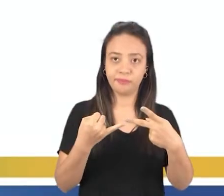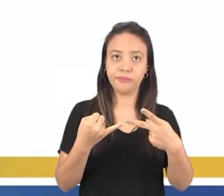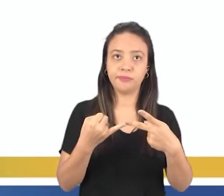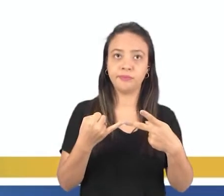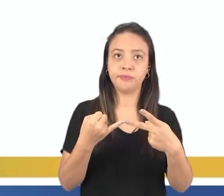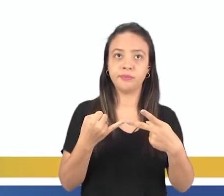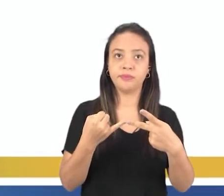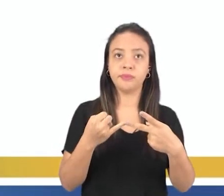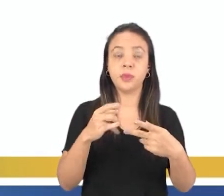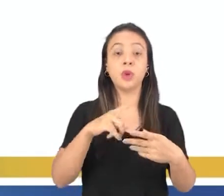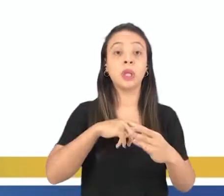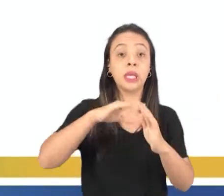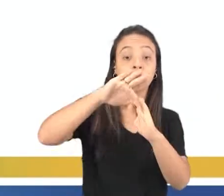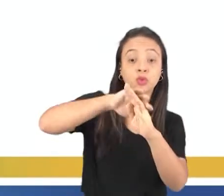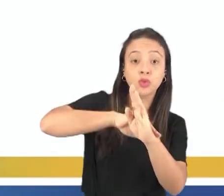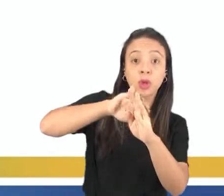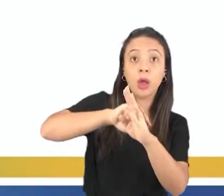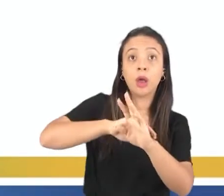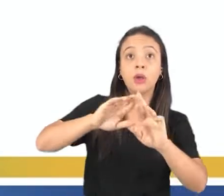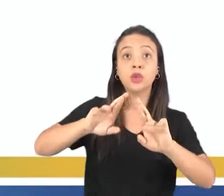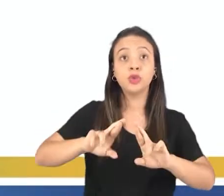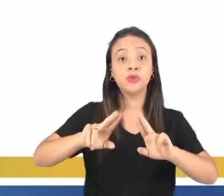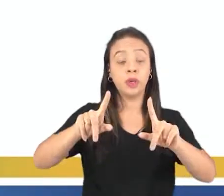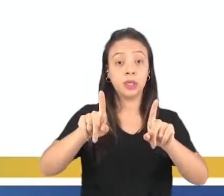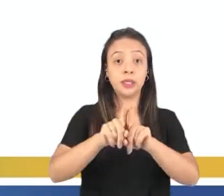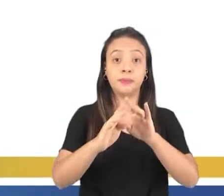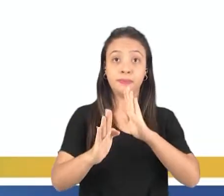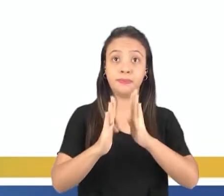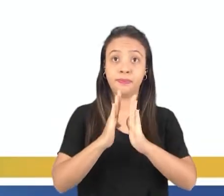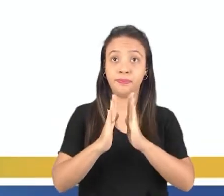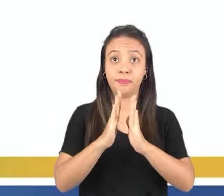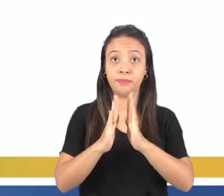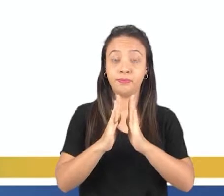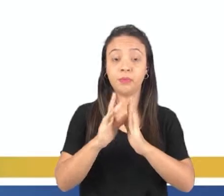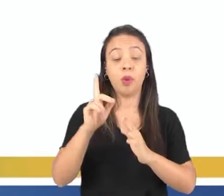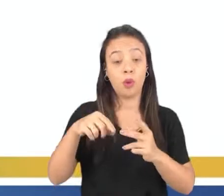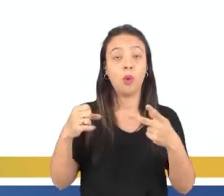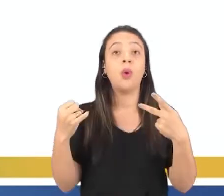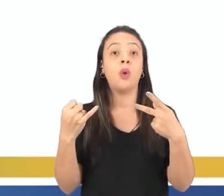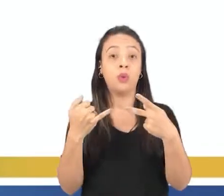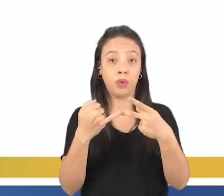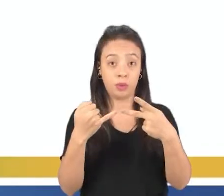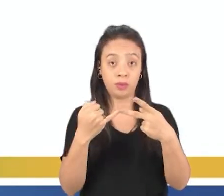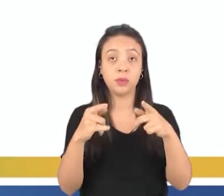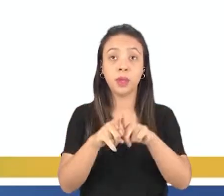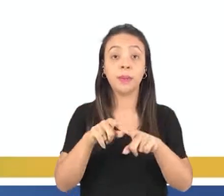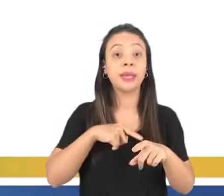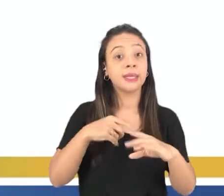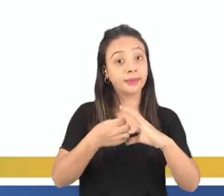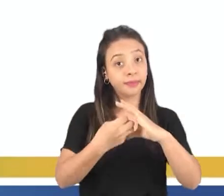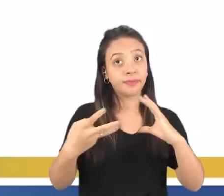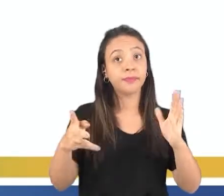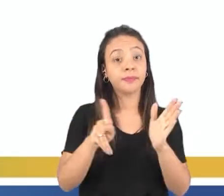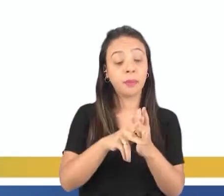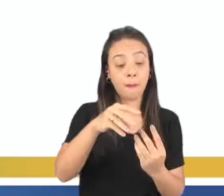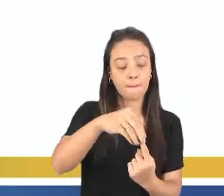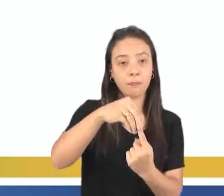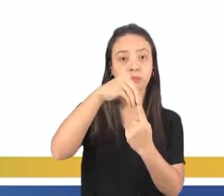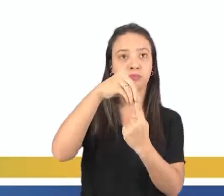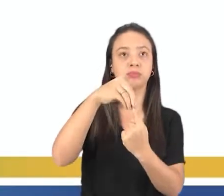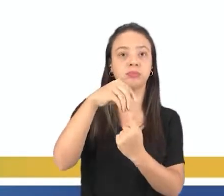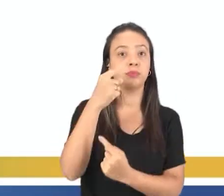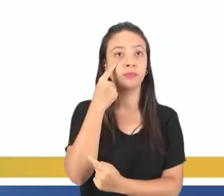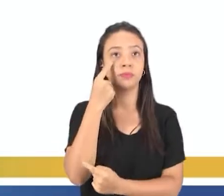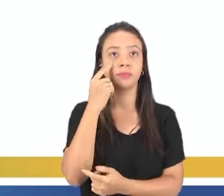Em virtude dos seus lados opostos paralelos, os paralelogramos também possuem algumas propriedades únicas. Nós vamos